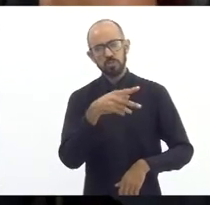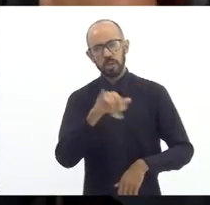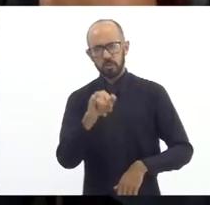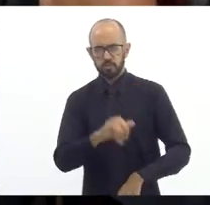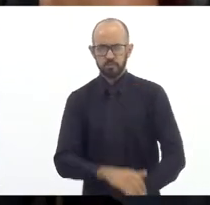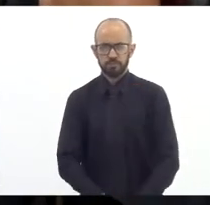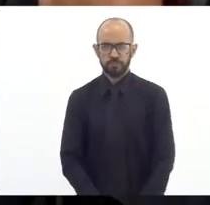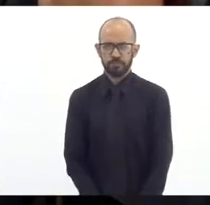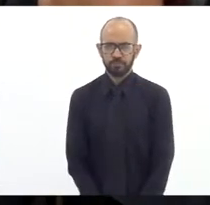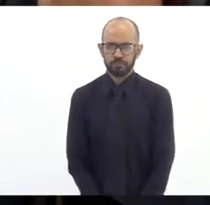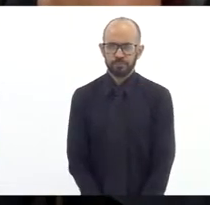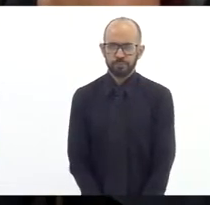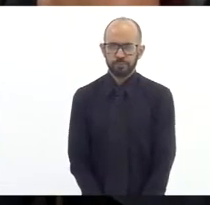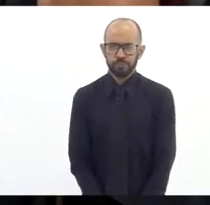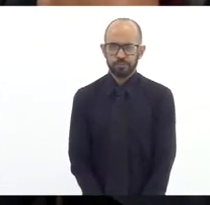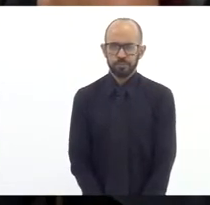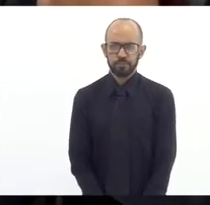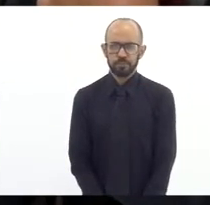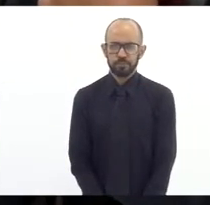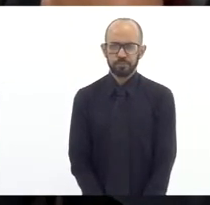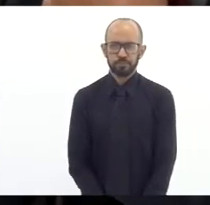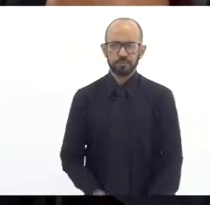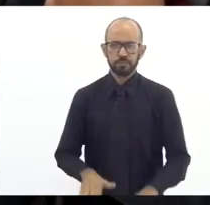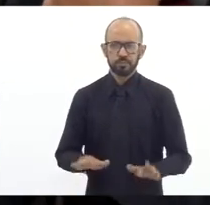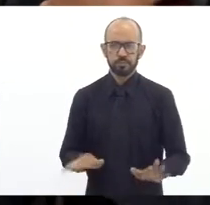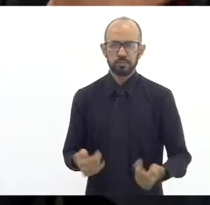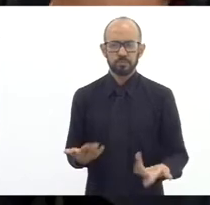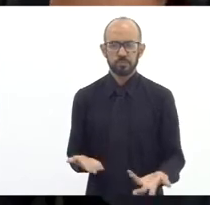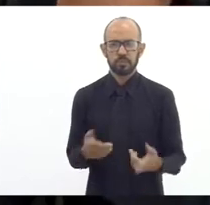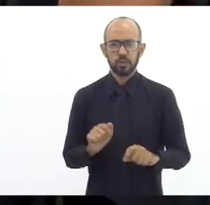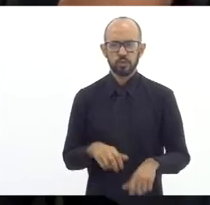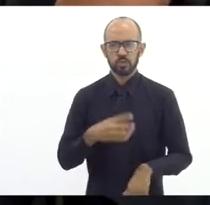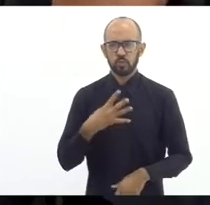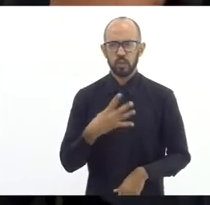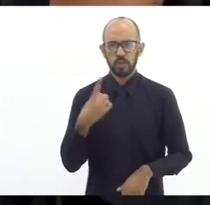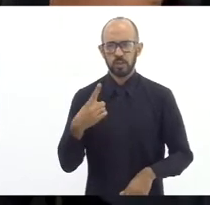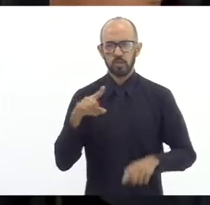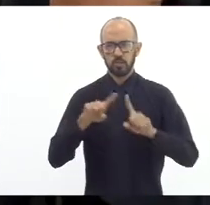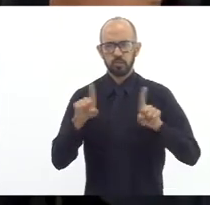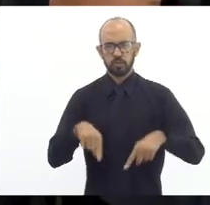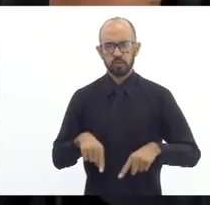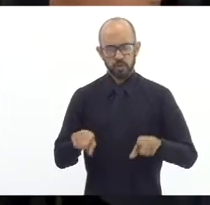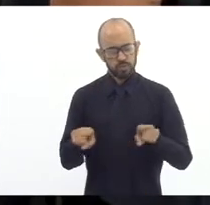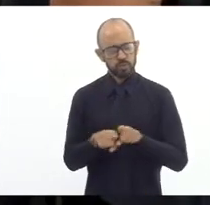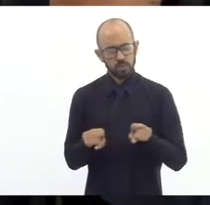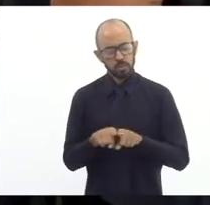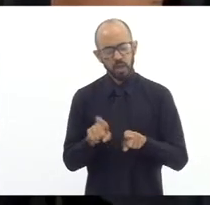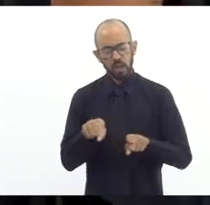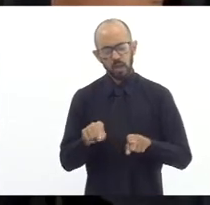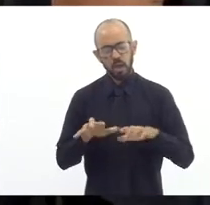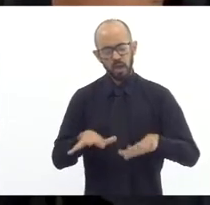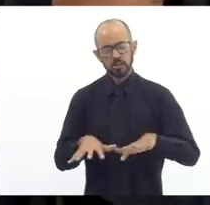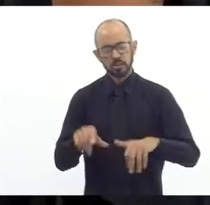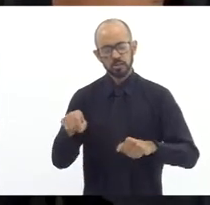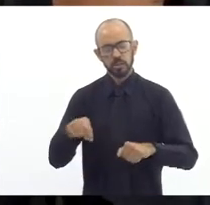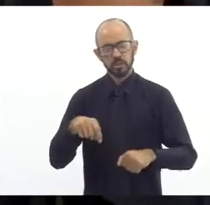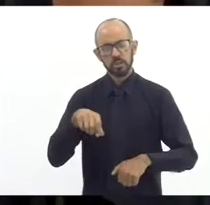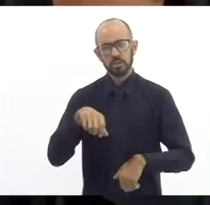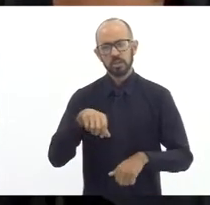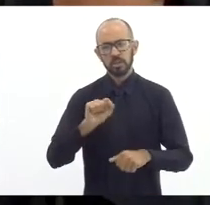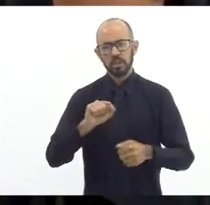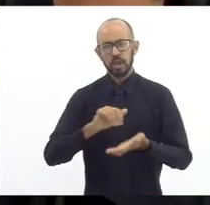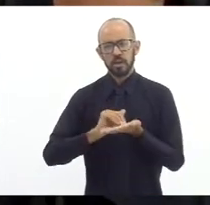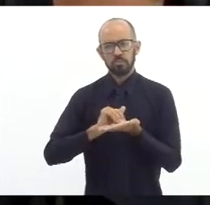CPI. Nesse sentido da questão desses 41 servidores, é nesse ponto que a CETRANS tem como se